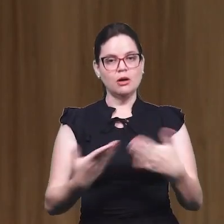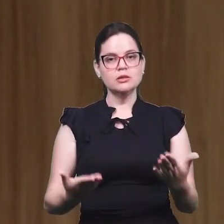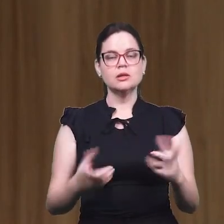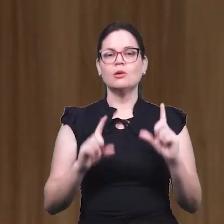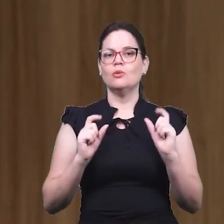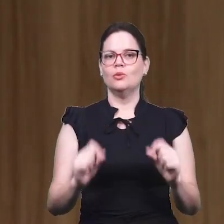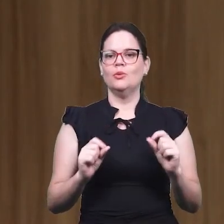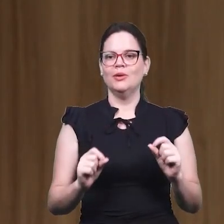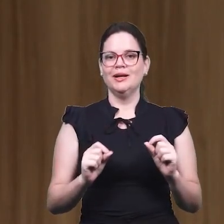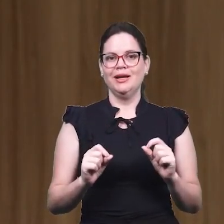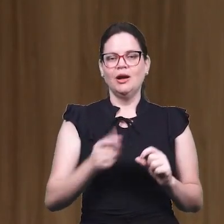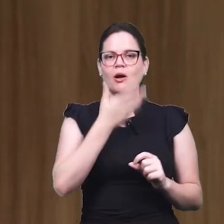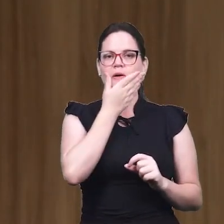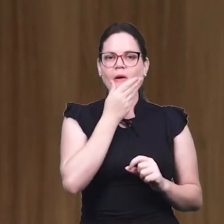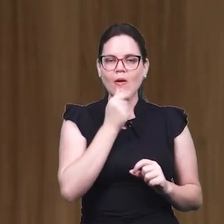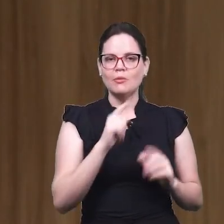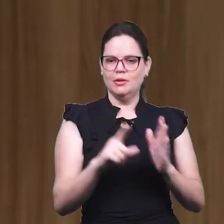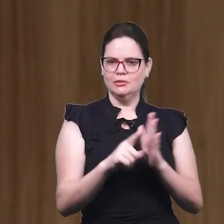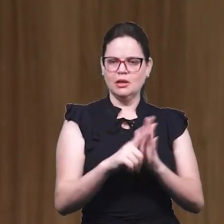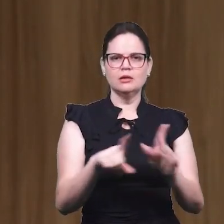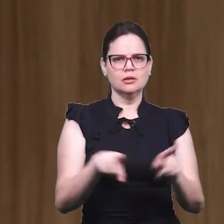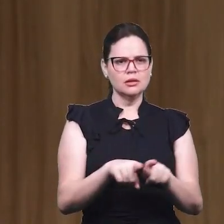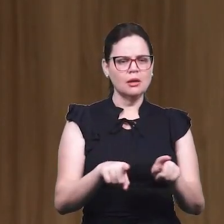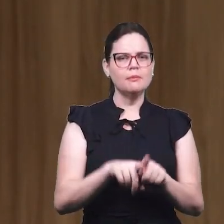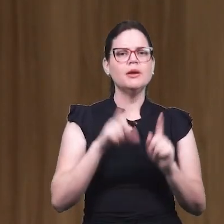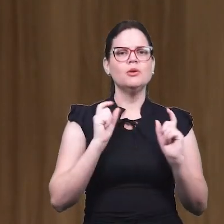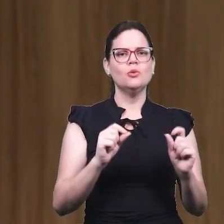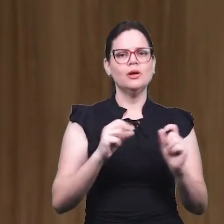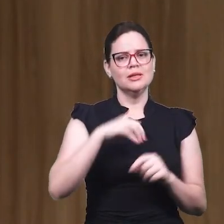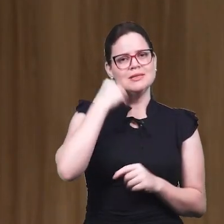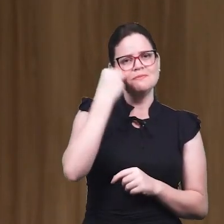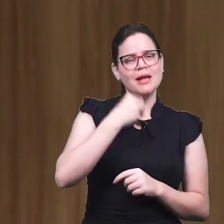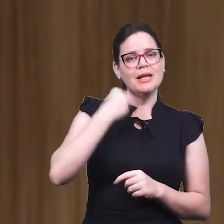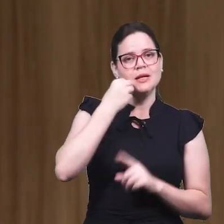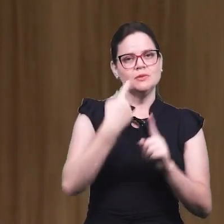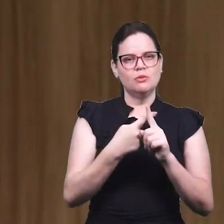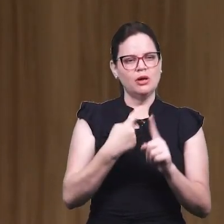por Lutero, quando ele, na sua angústia de